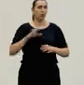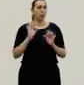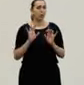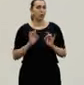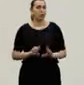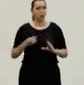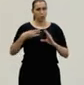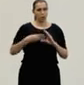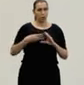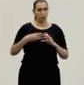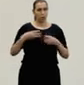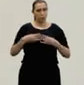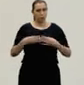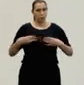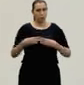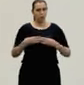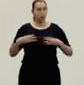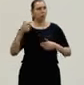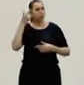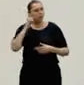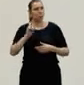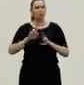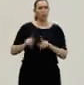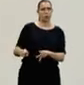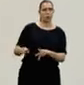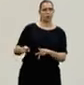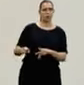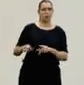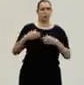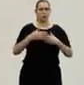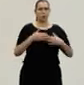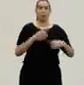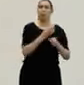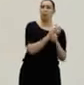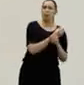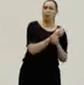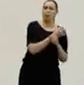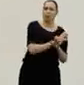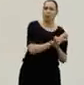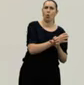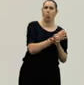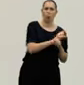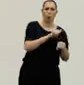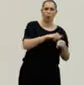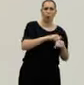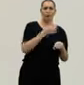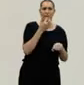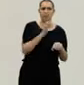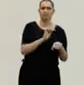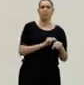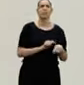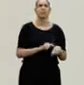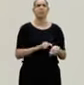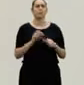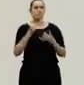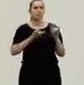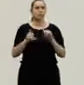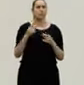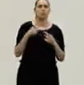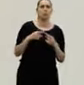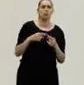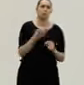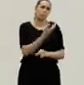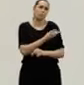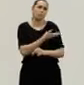nós vamos ver se ela vai conseguir se diferenciar em tecido ósseo. Então, no laboratório, nós fazemos 2 tipos